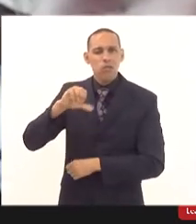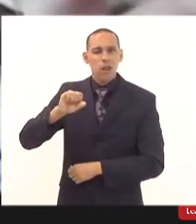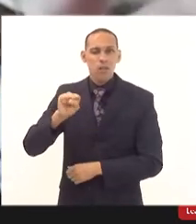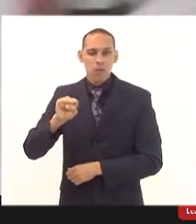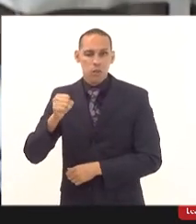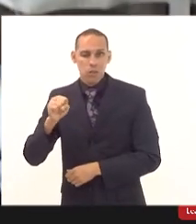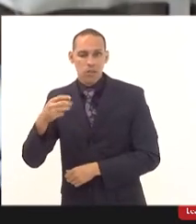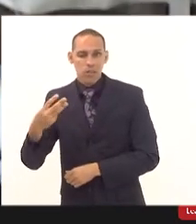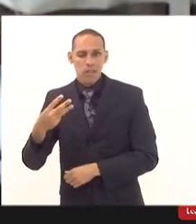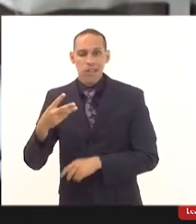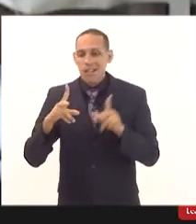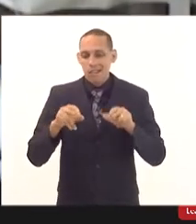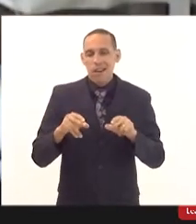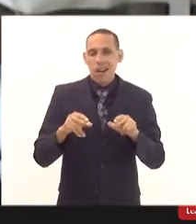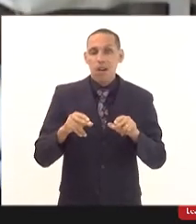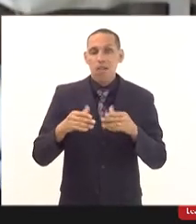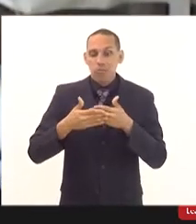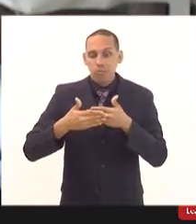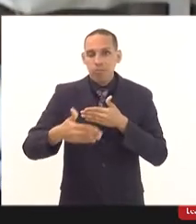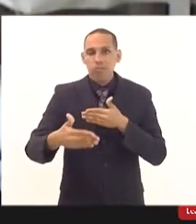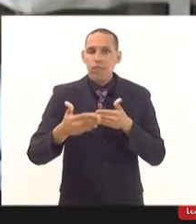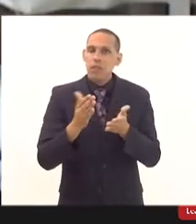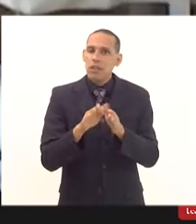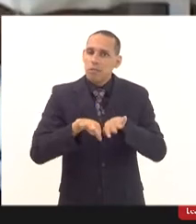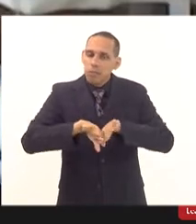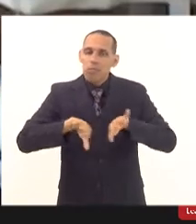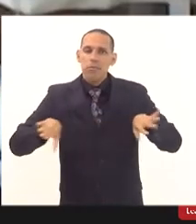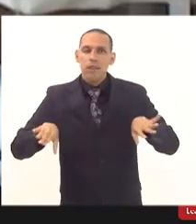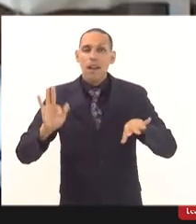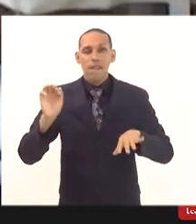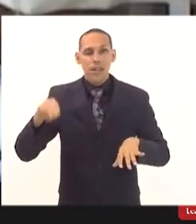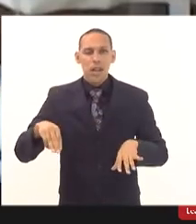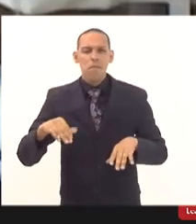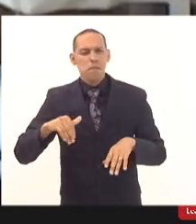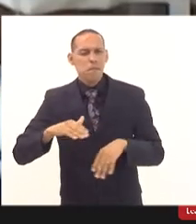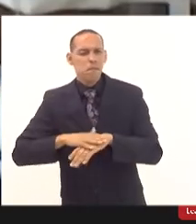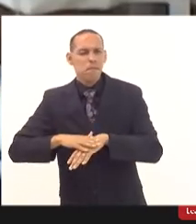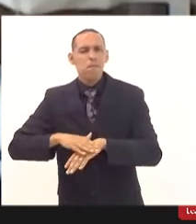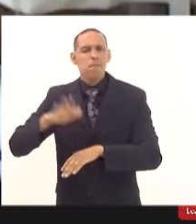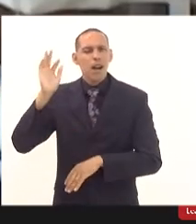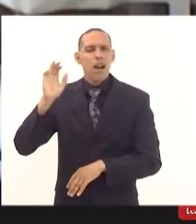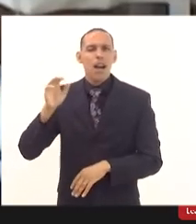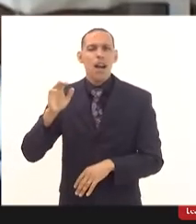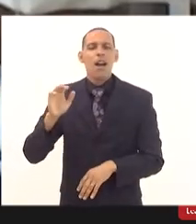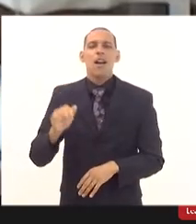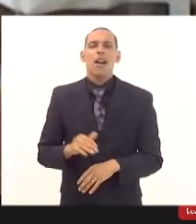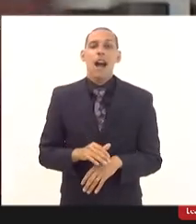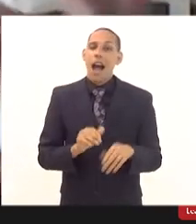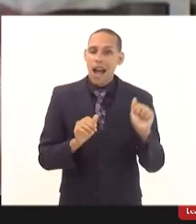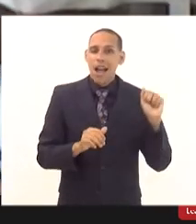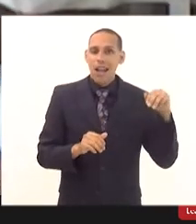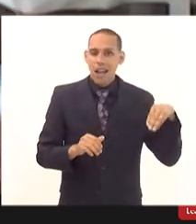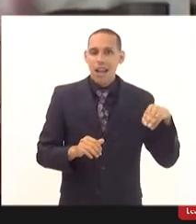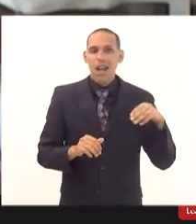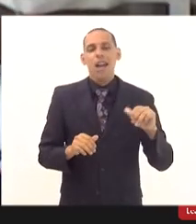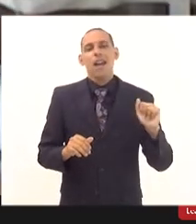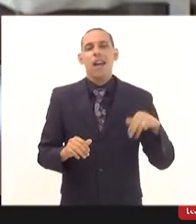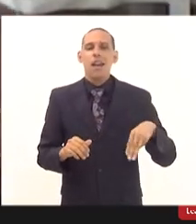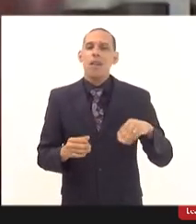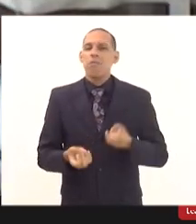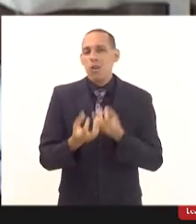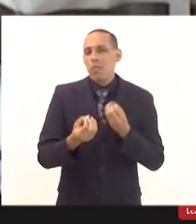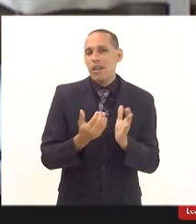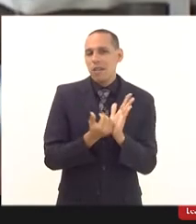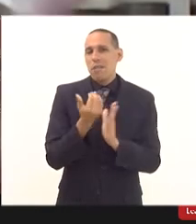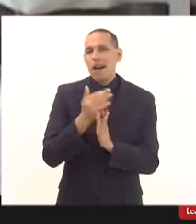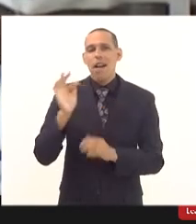83 anos separam a fmc dedicando mais a música a pasta chamada muita confiança e a m com mais